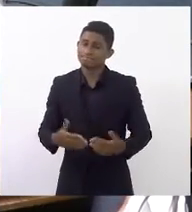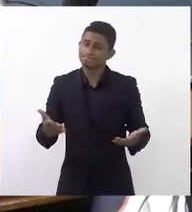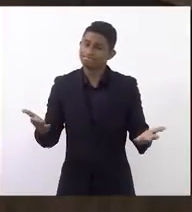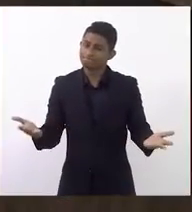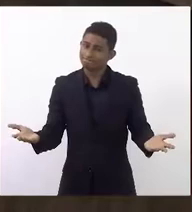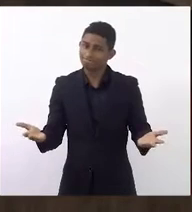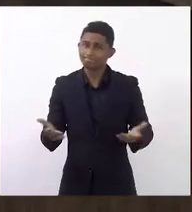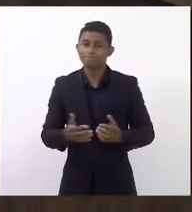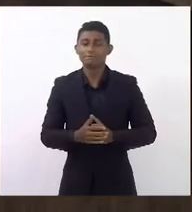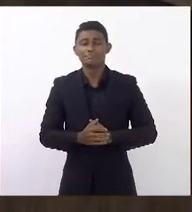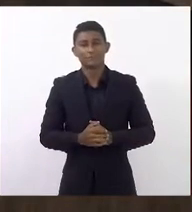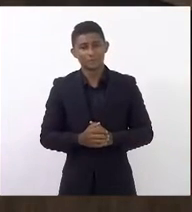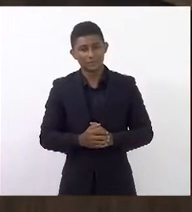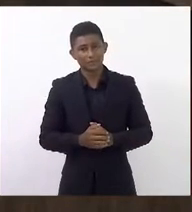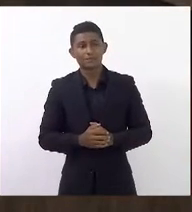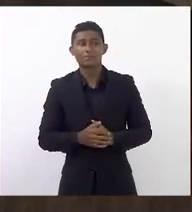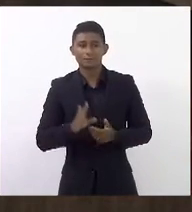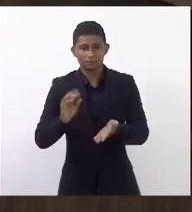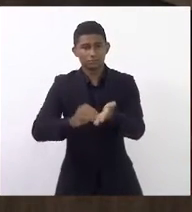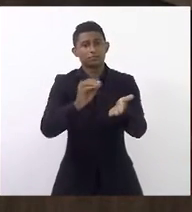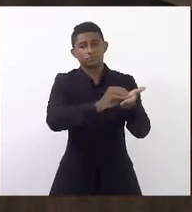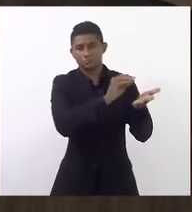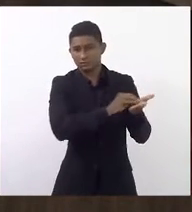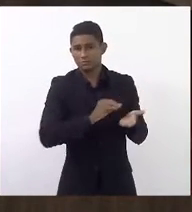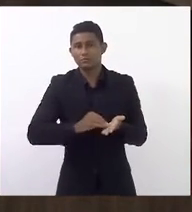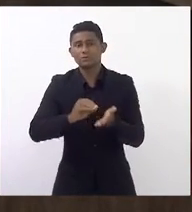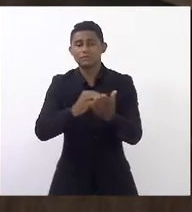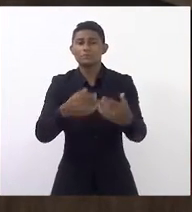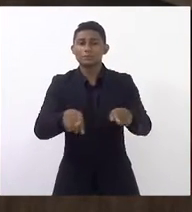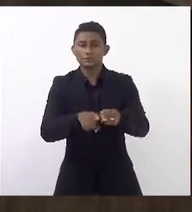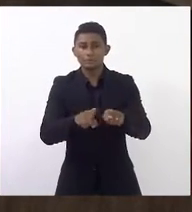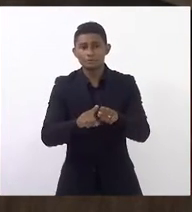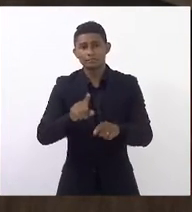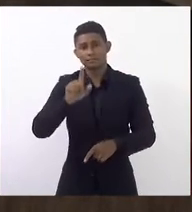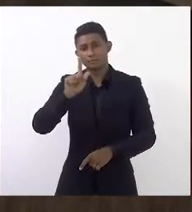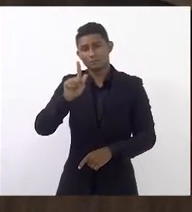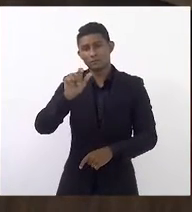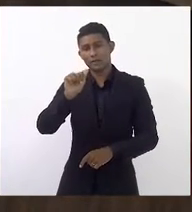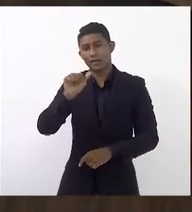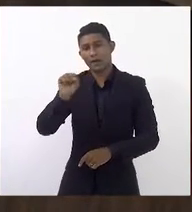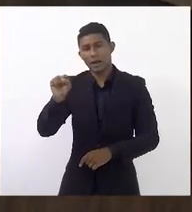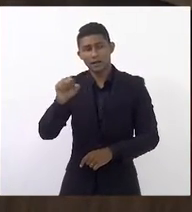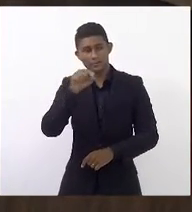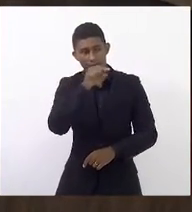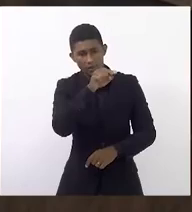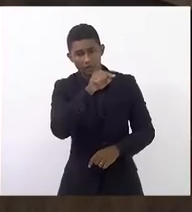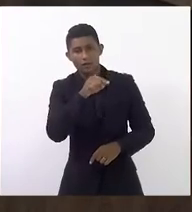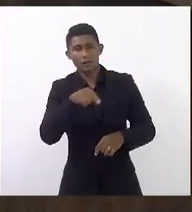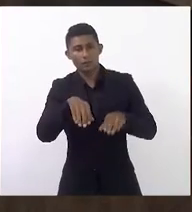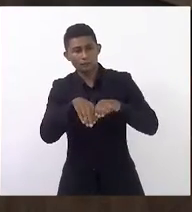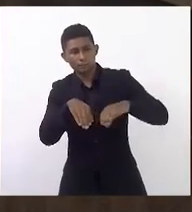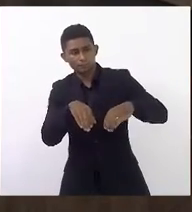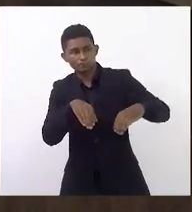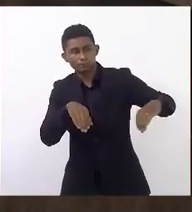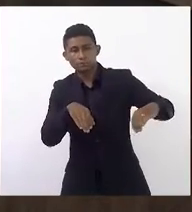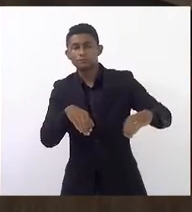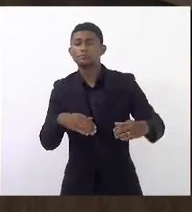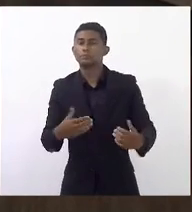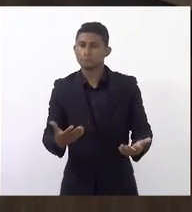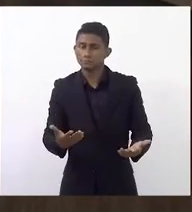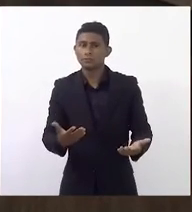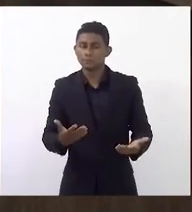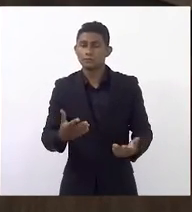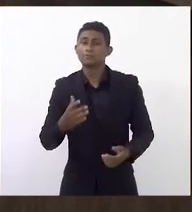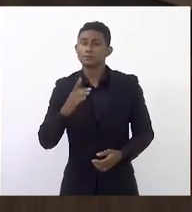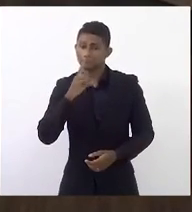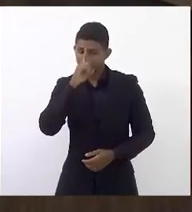muito aquém do que deveria ser, como também o abastecimento de gás na cidade, muitas vezes no estado, é perigoso, né? Vamos